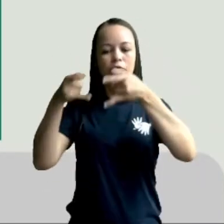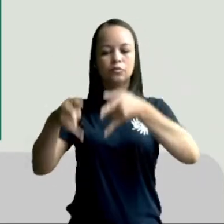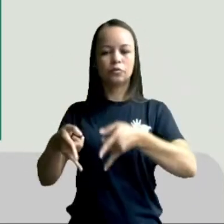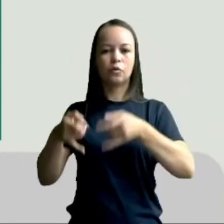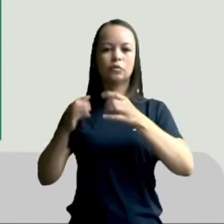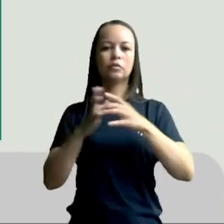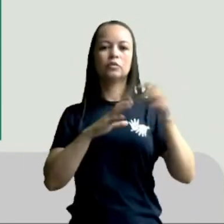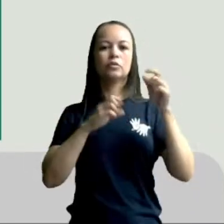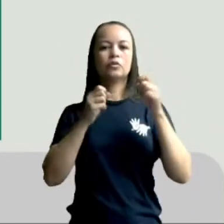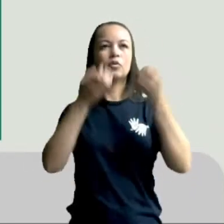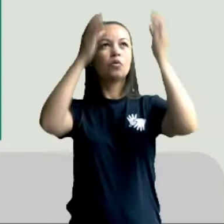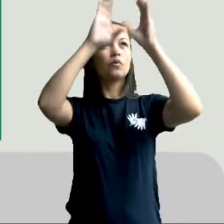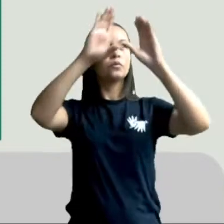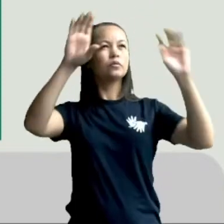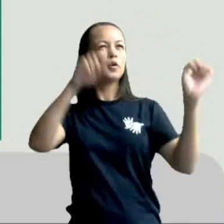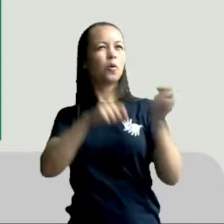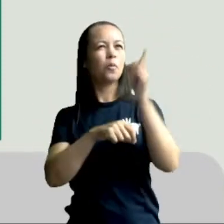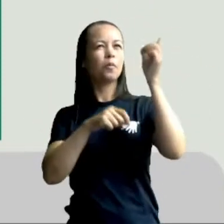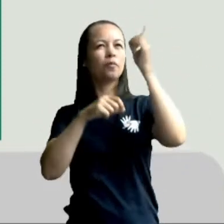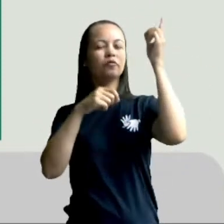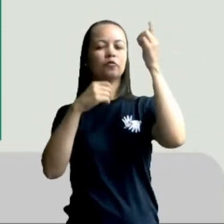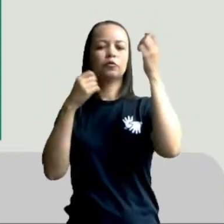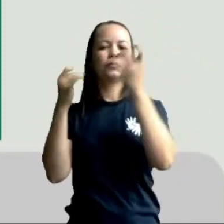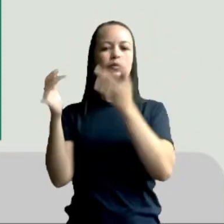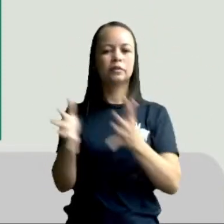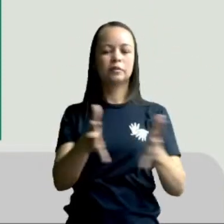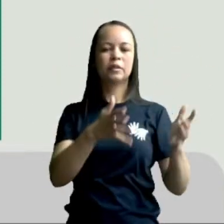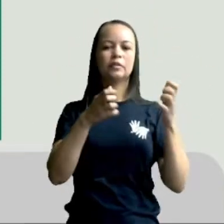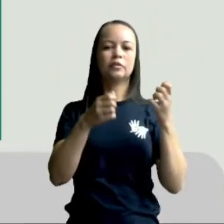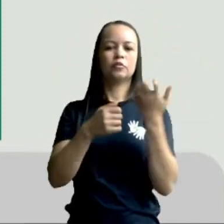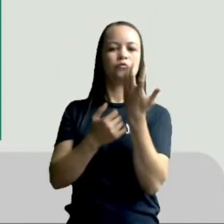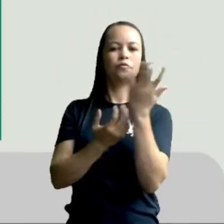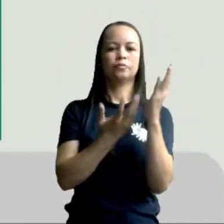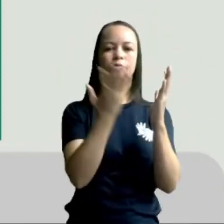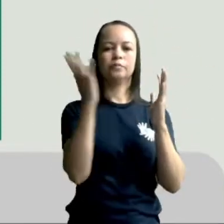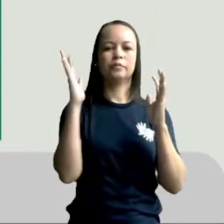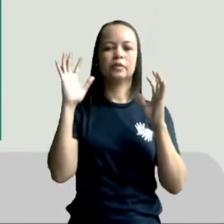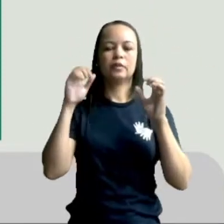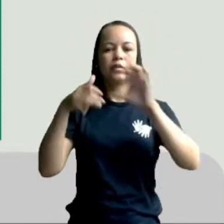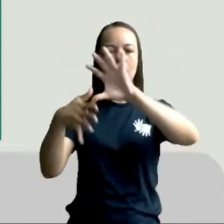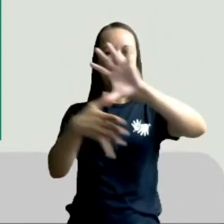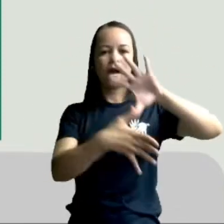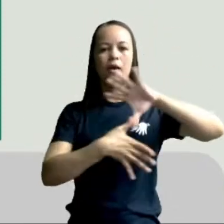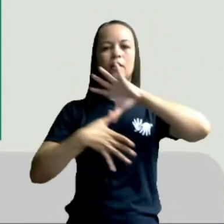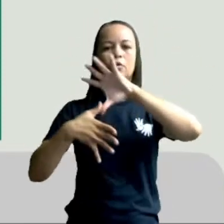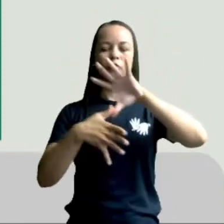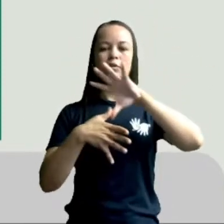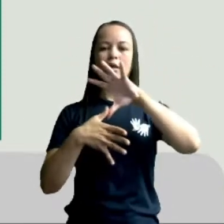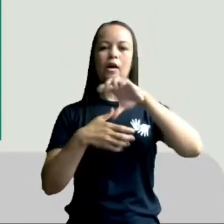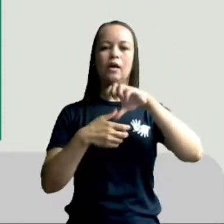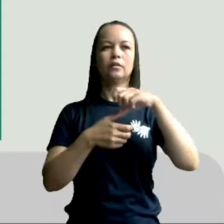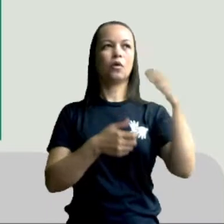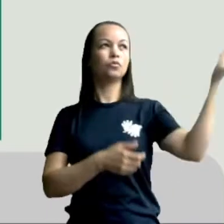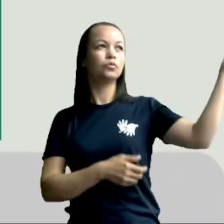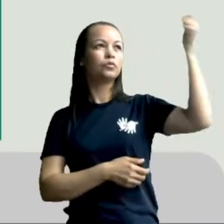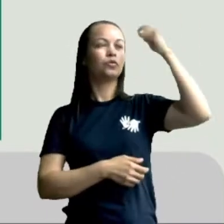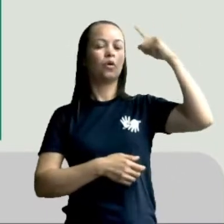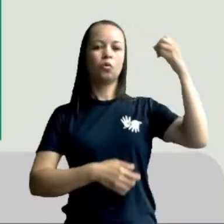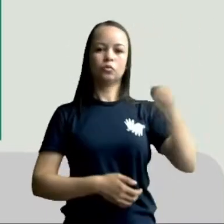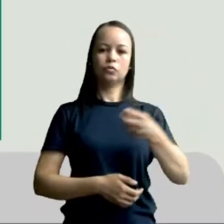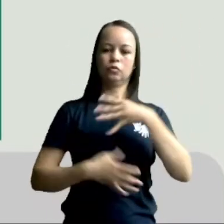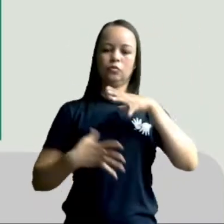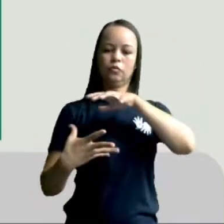profundo, fulguras, ó Brasil, florão da América, iluminado ao sol do novo mundo. Do que a terra